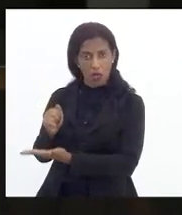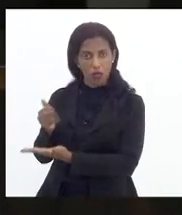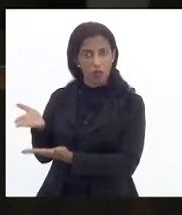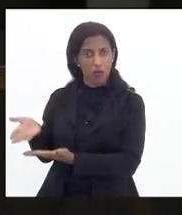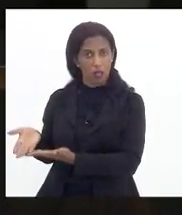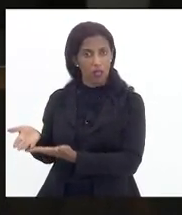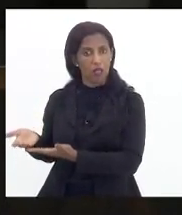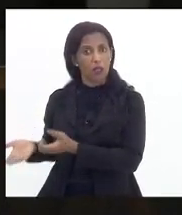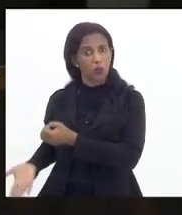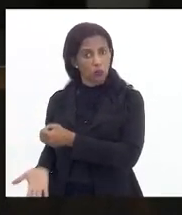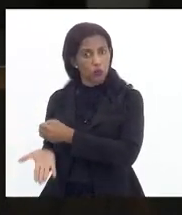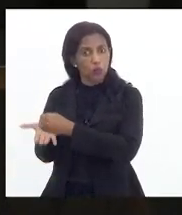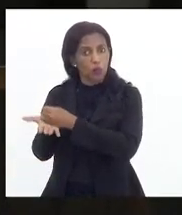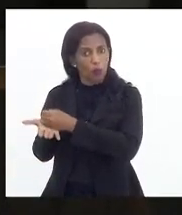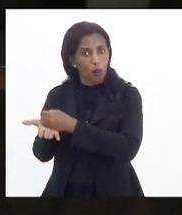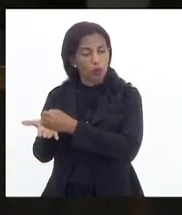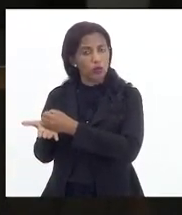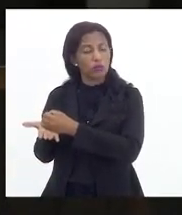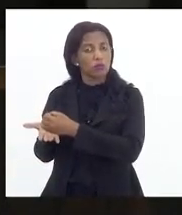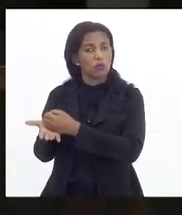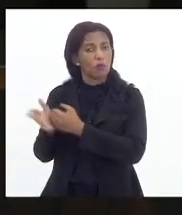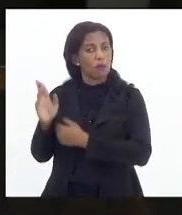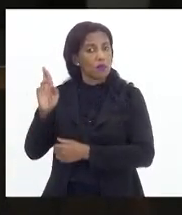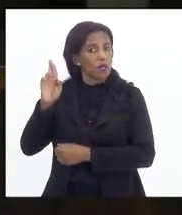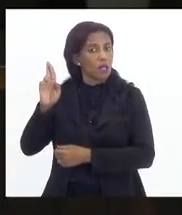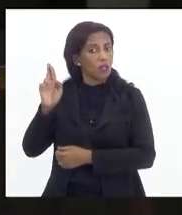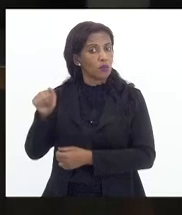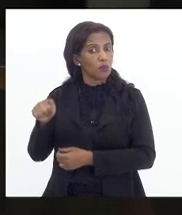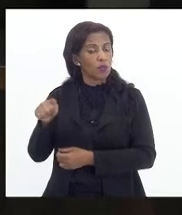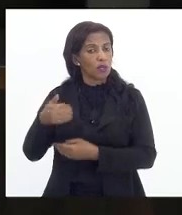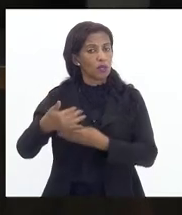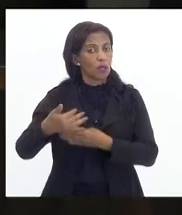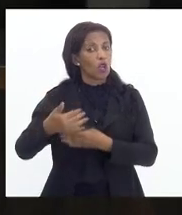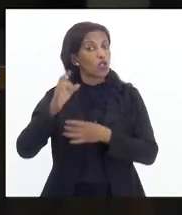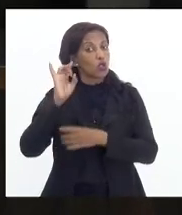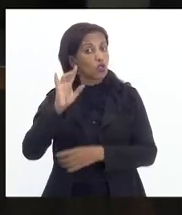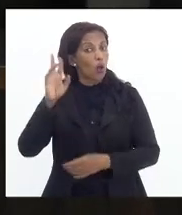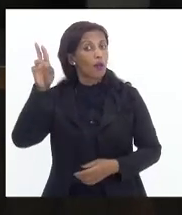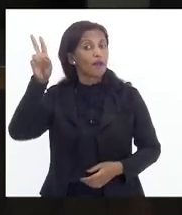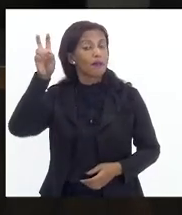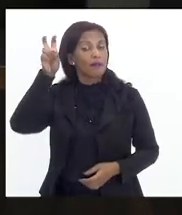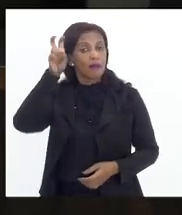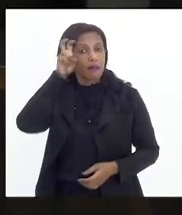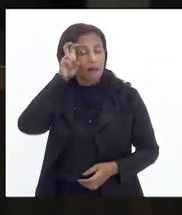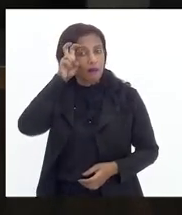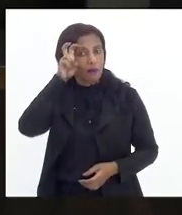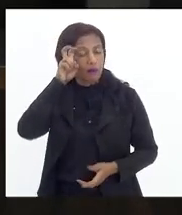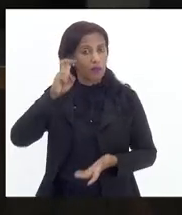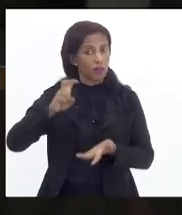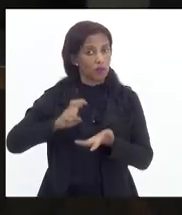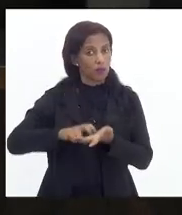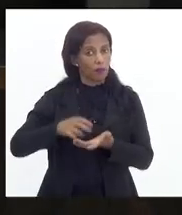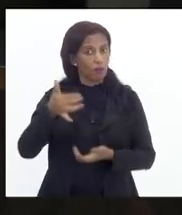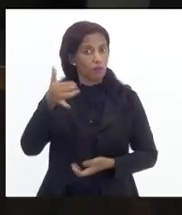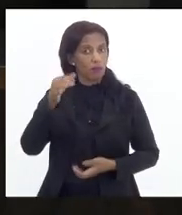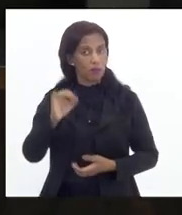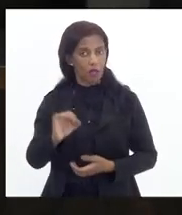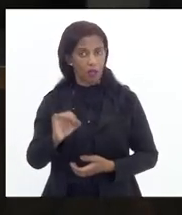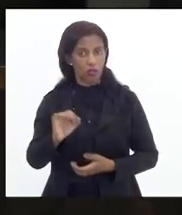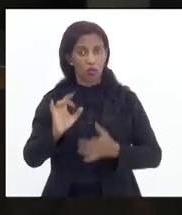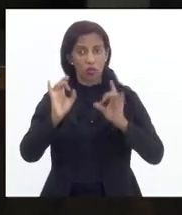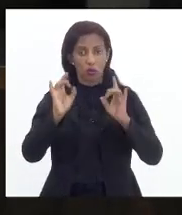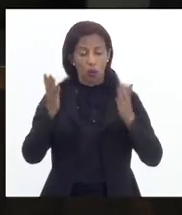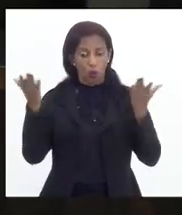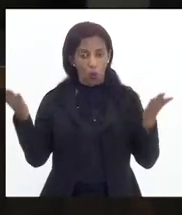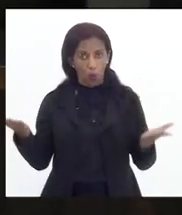dando um suporte mas a responsabilidade dele será apresentada na quinta-feira às dez da manhã é só para que a gente